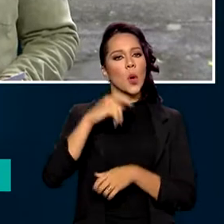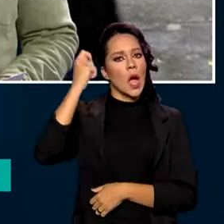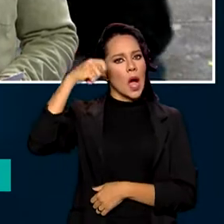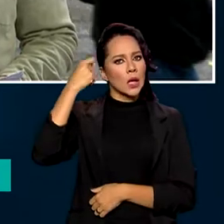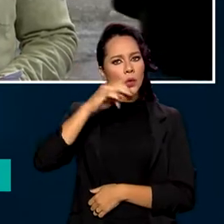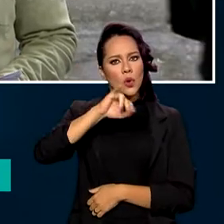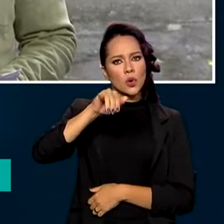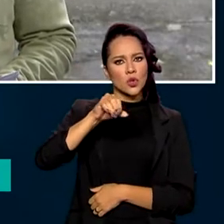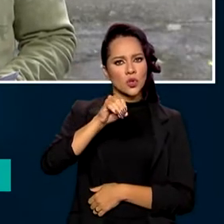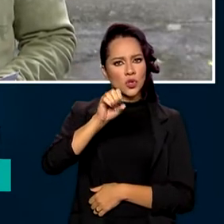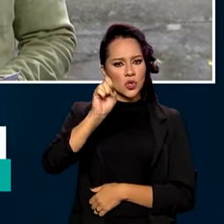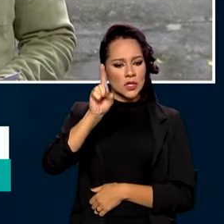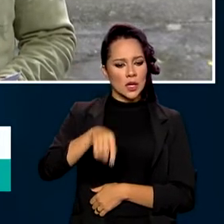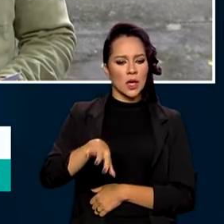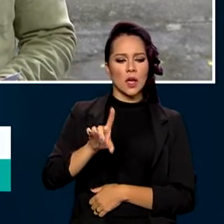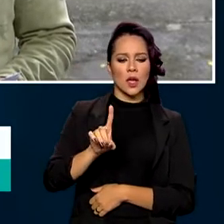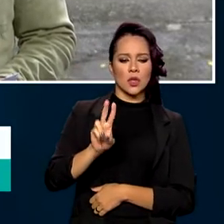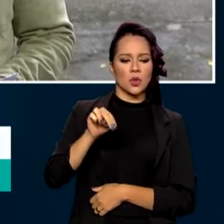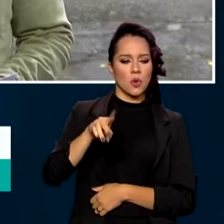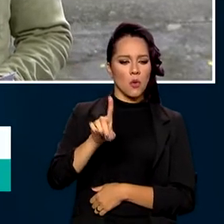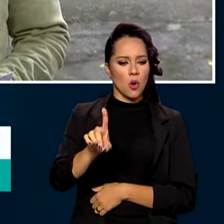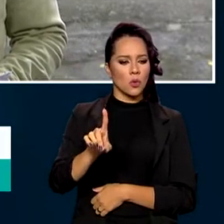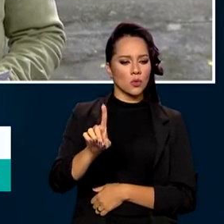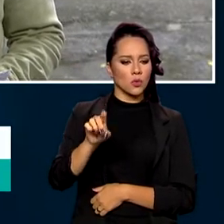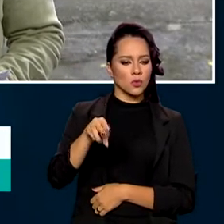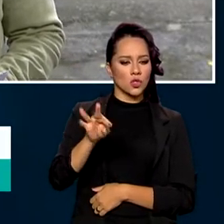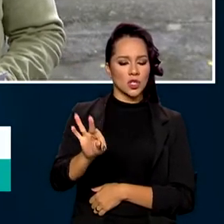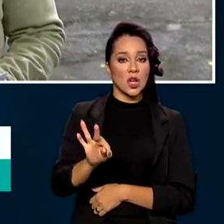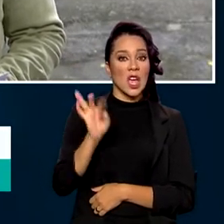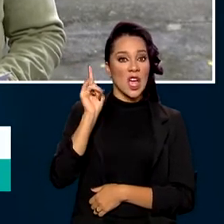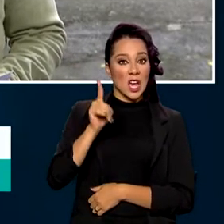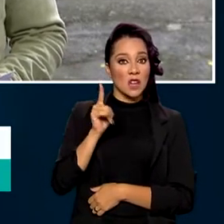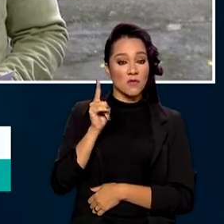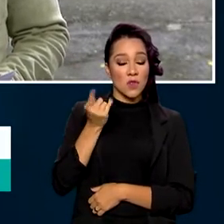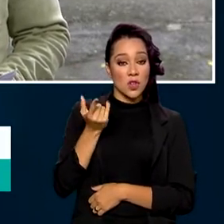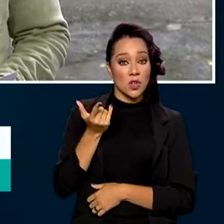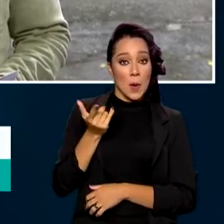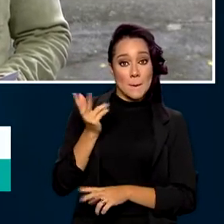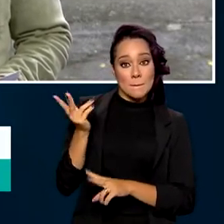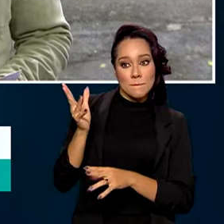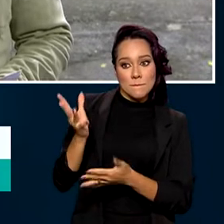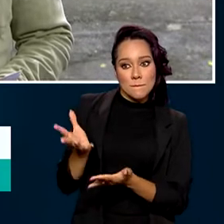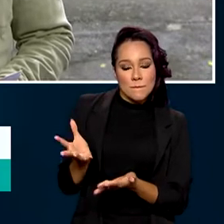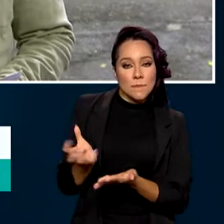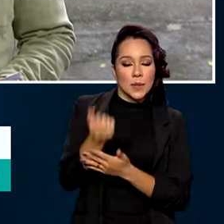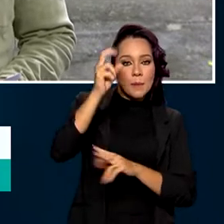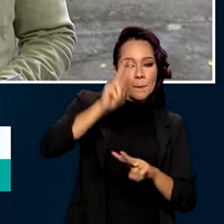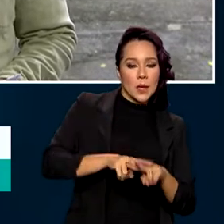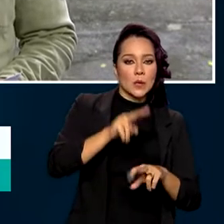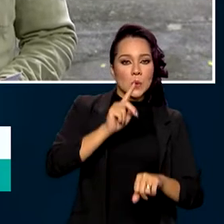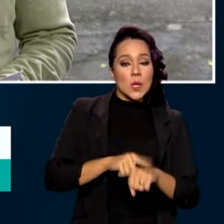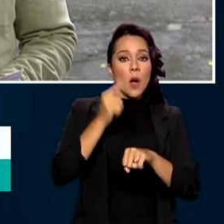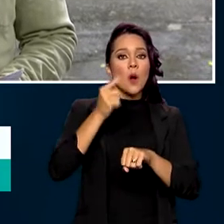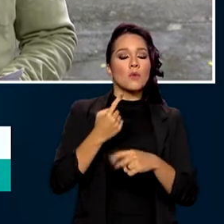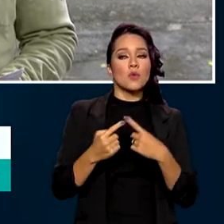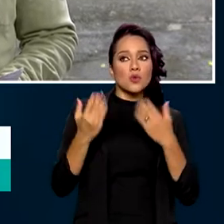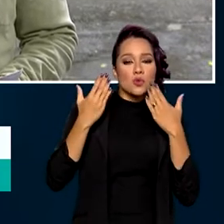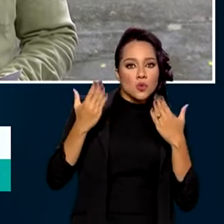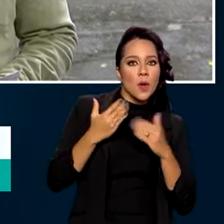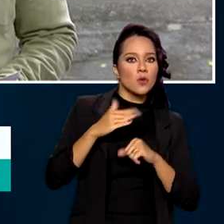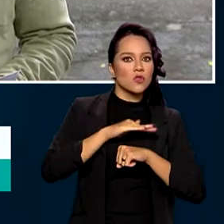ator José Dumont que foi preso ontem em flagrante por suspeita de pedofilia Thiago Bom dia Quais são as últimas informações